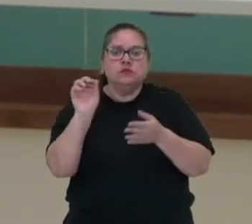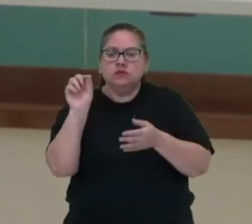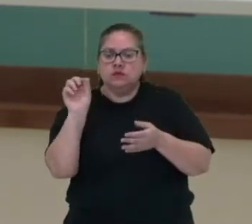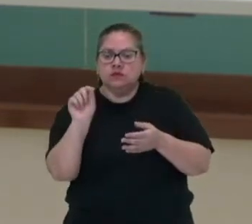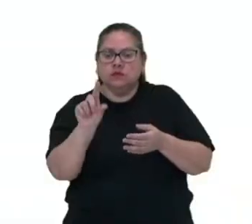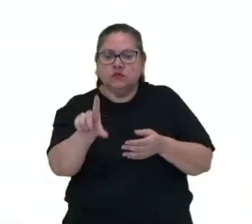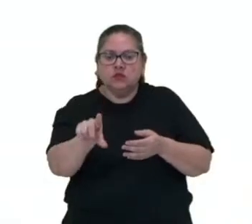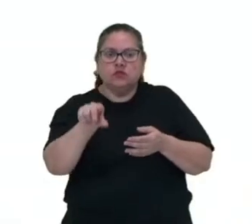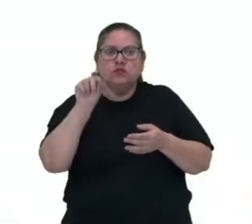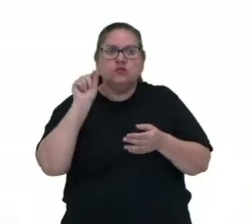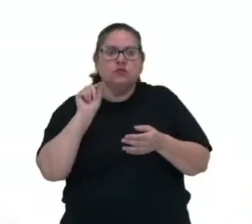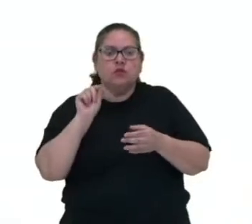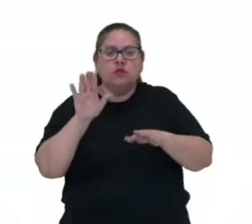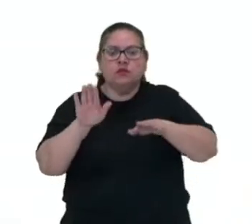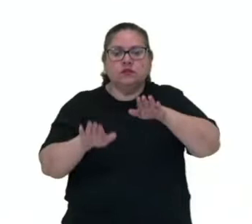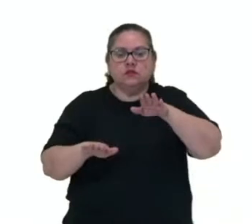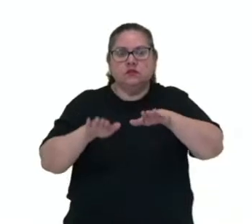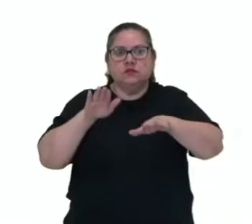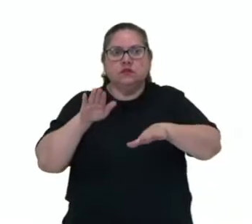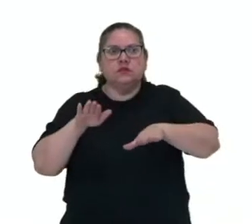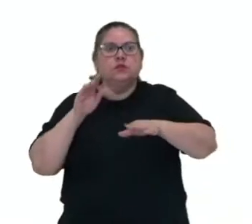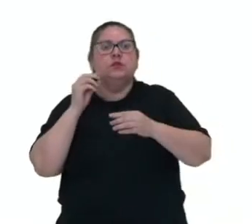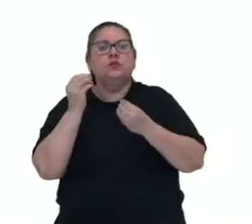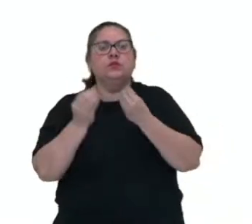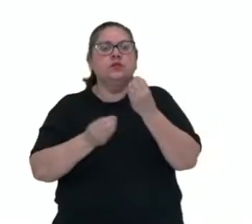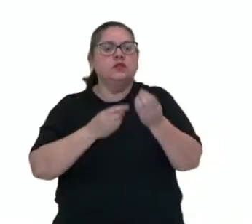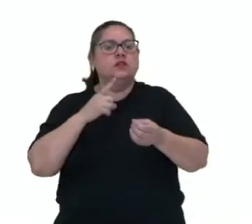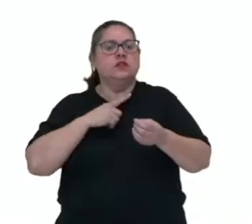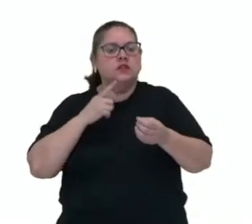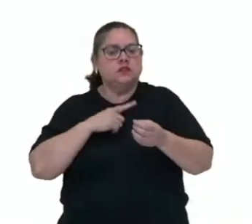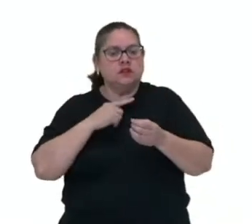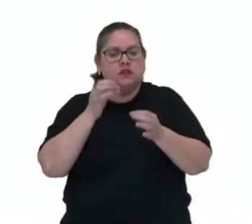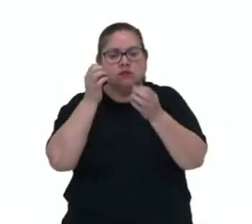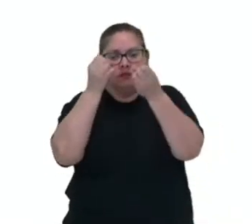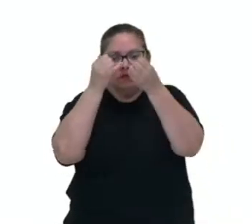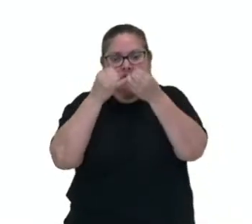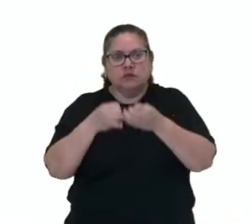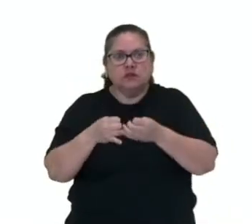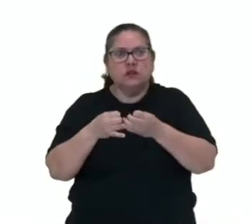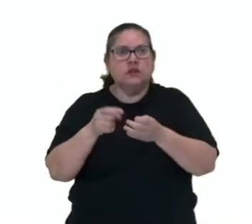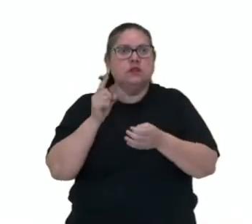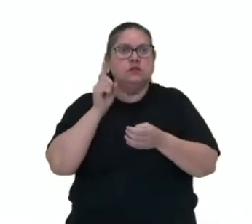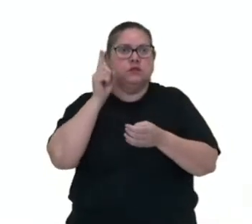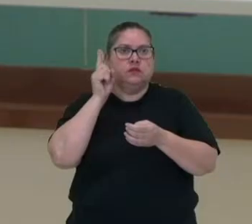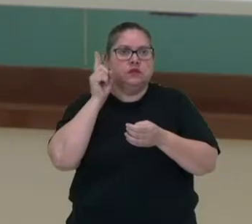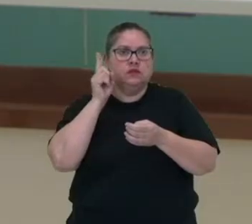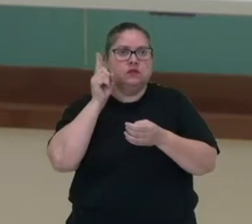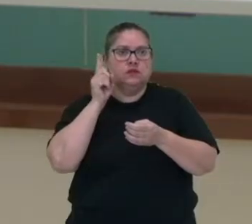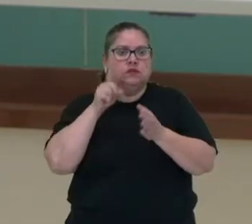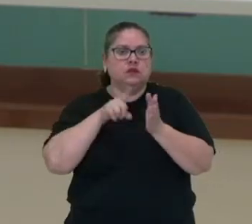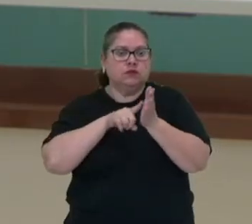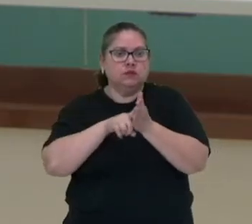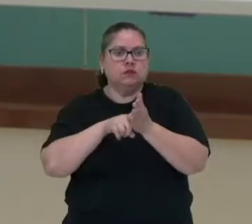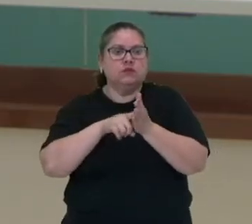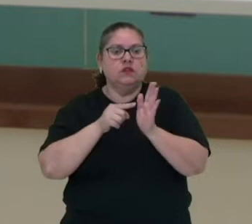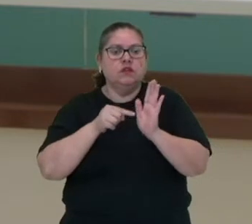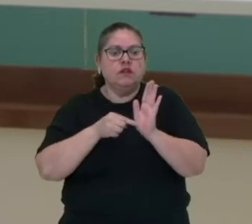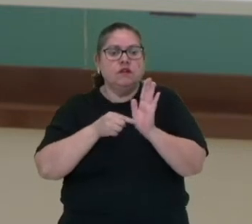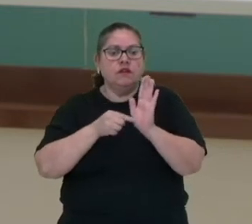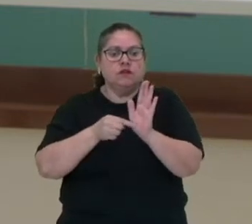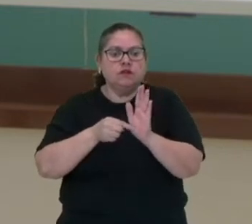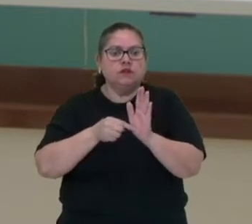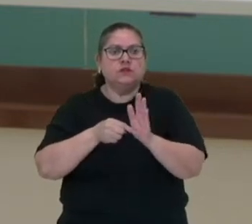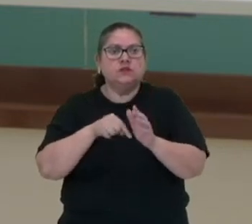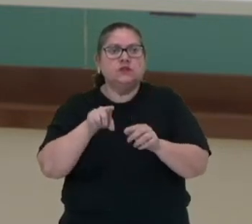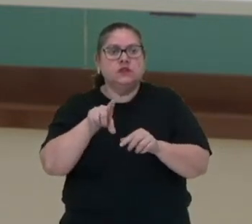Assinale a alternância que apresenta a característica que descreve o fenômeno acima. Então, vocês vão apontar aí pra gente, escreva no